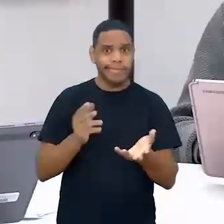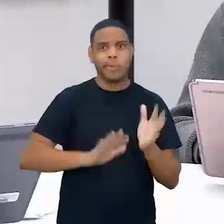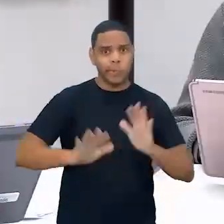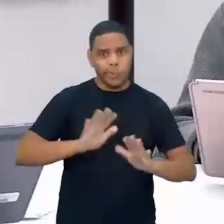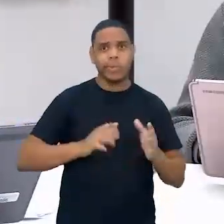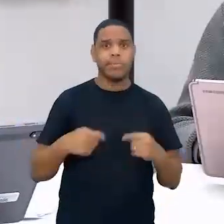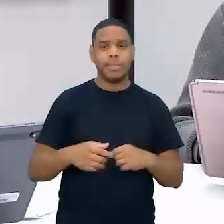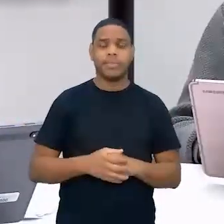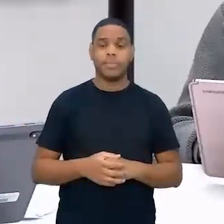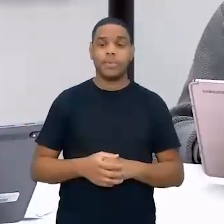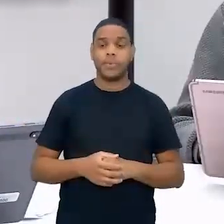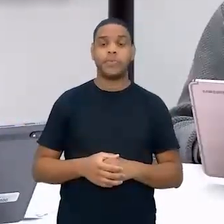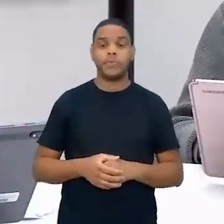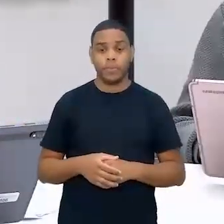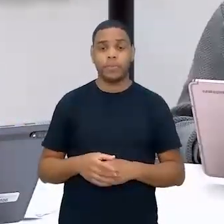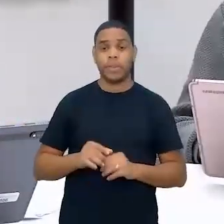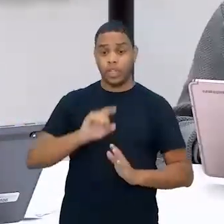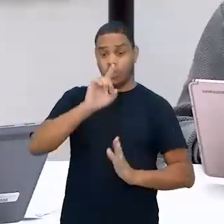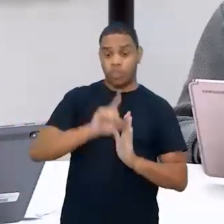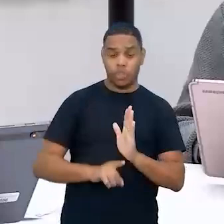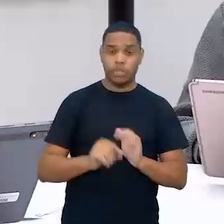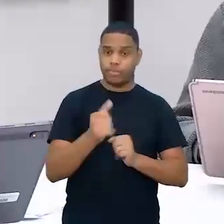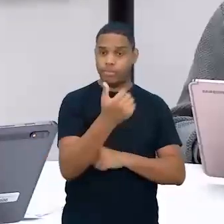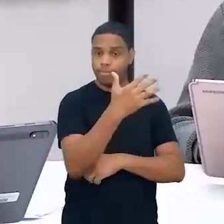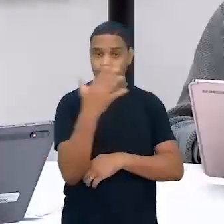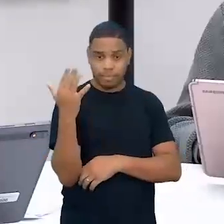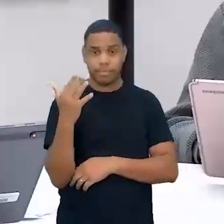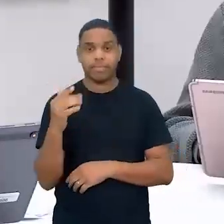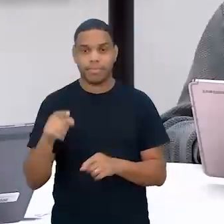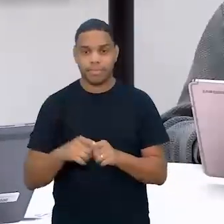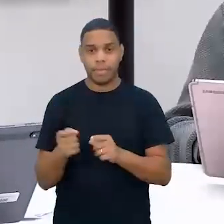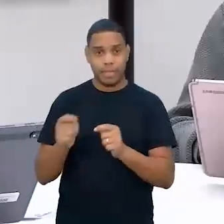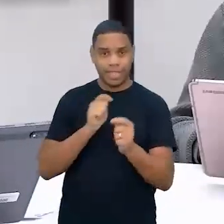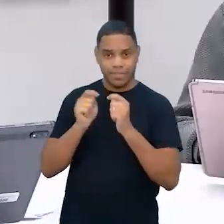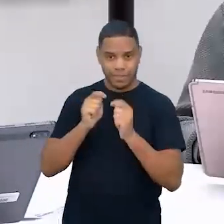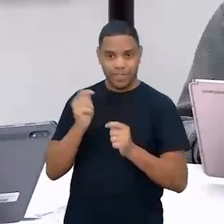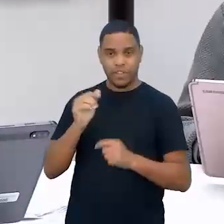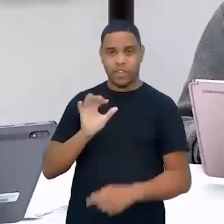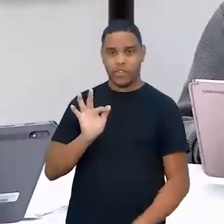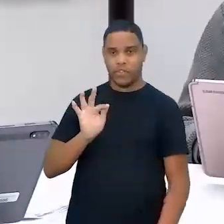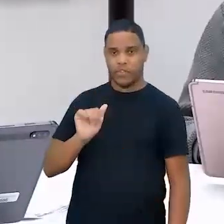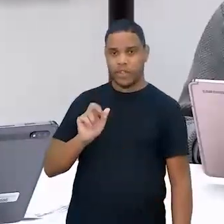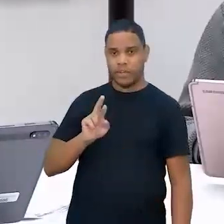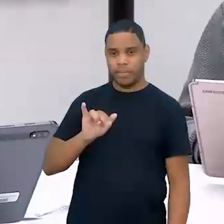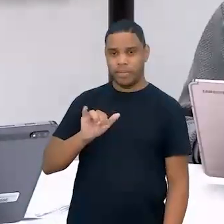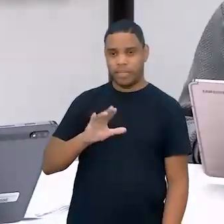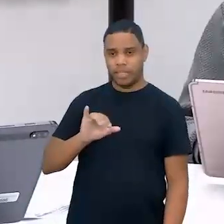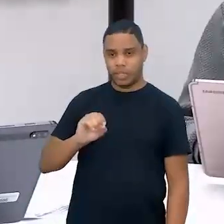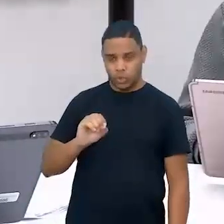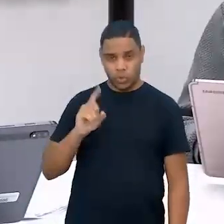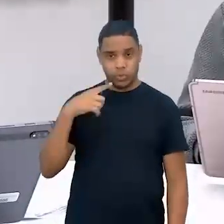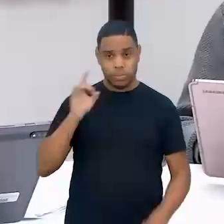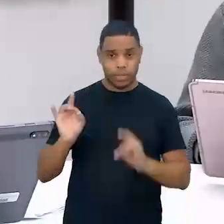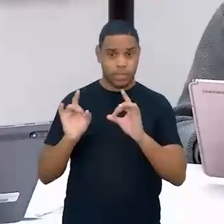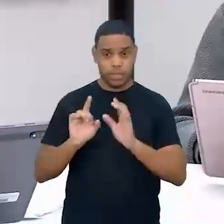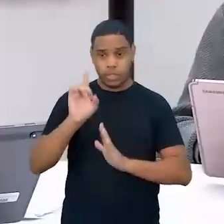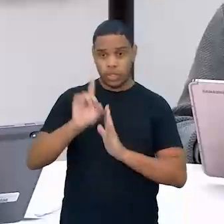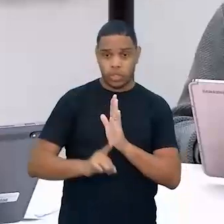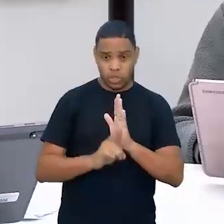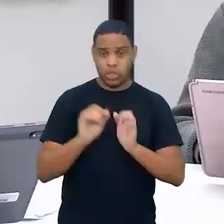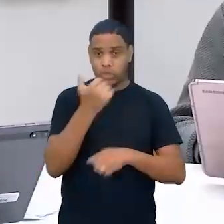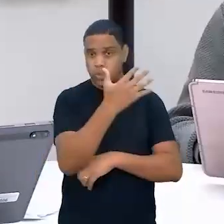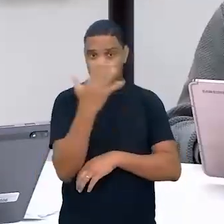isso existe o chamado direito ambiental. Um outro entrevistado nosso foi o Fabrício Soller, que é um advogado especialista em direito